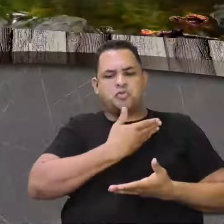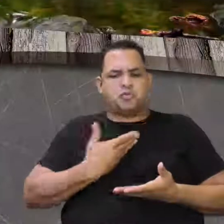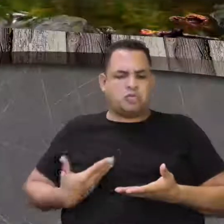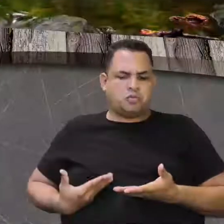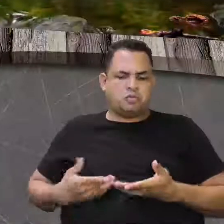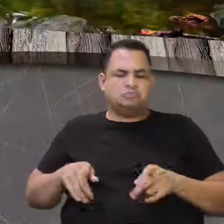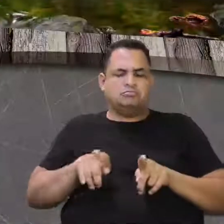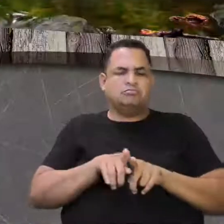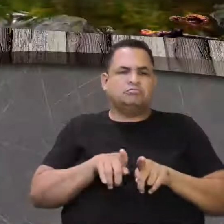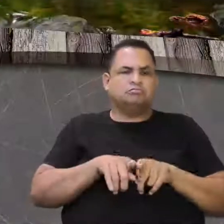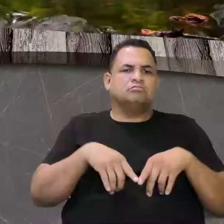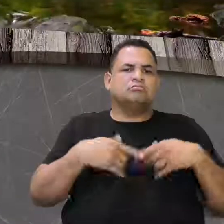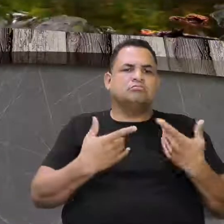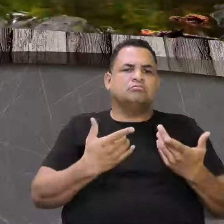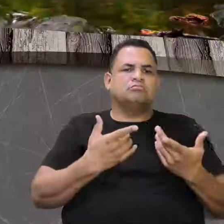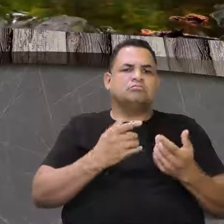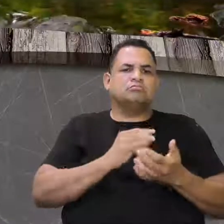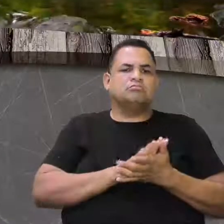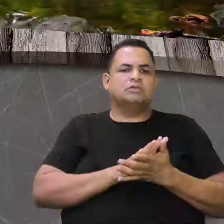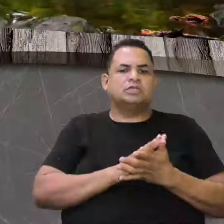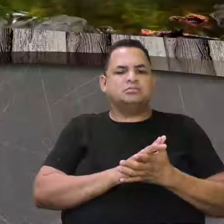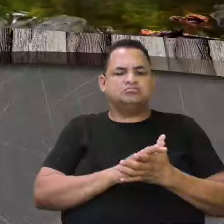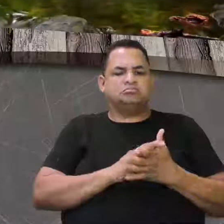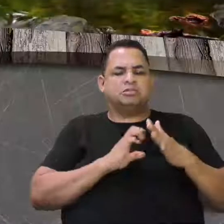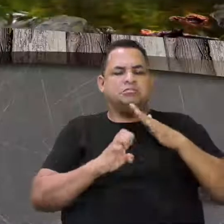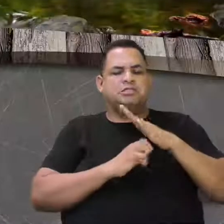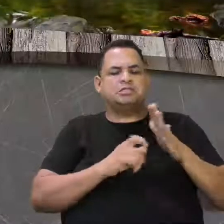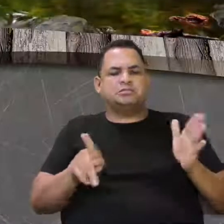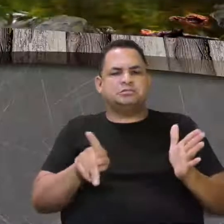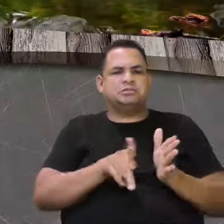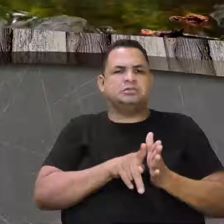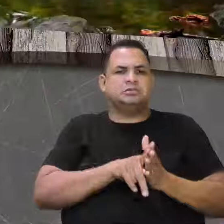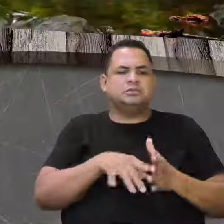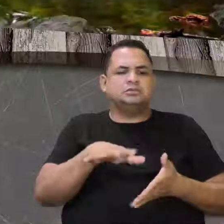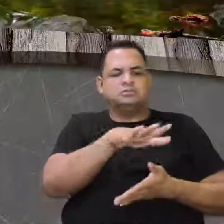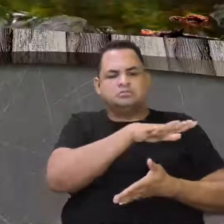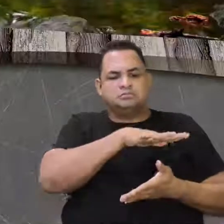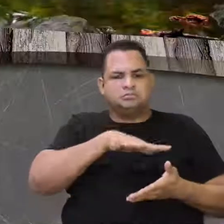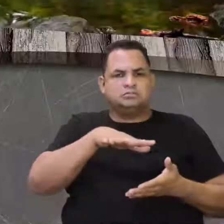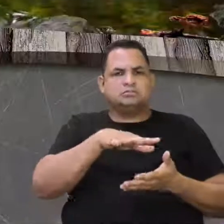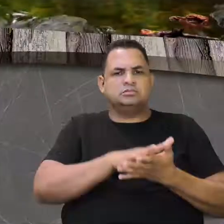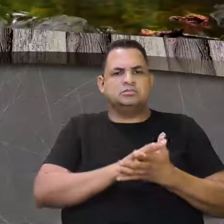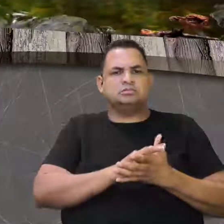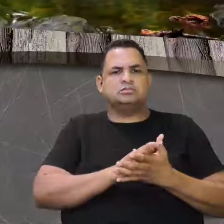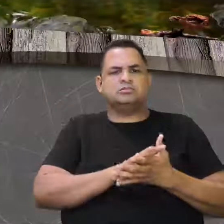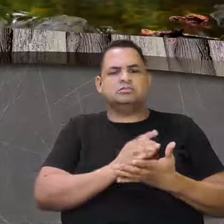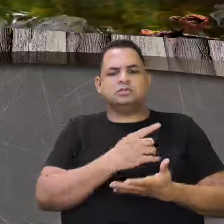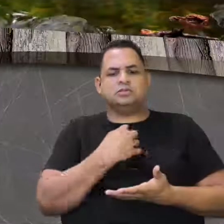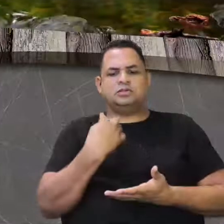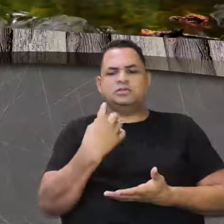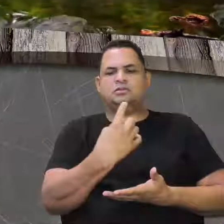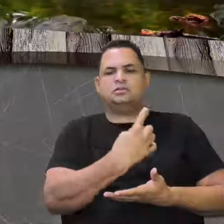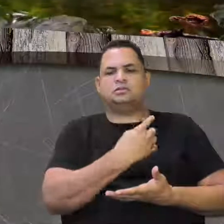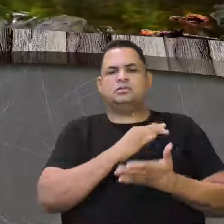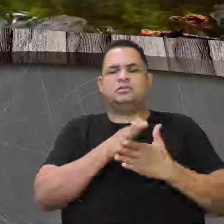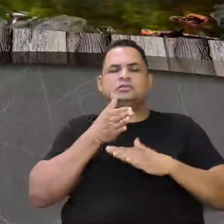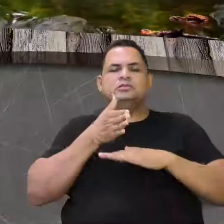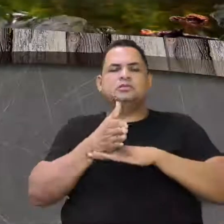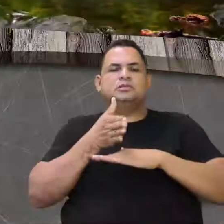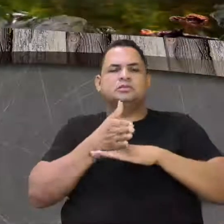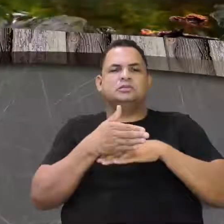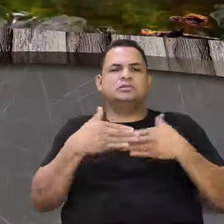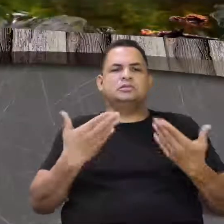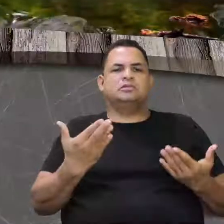público quanto também das questões privadas, né? Dos setores privados, da nossa